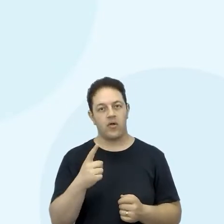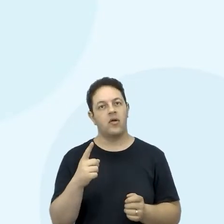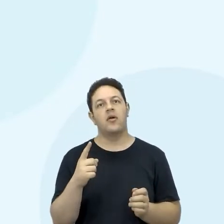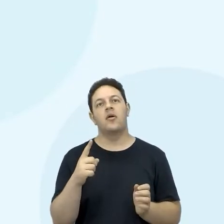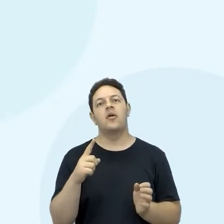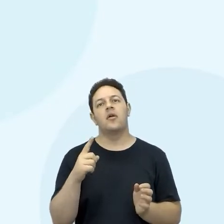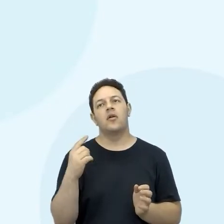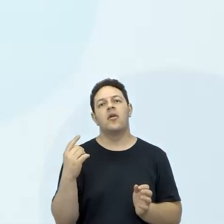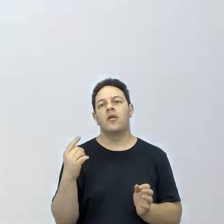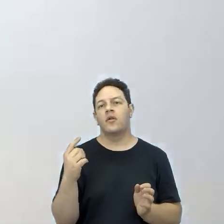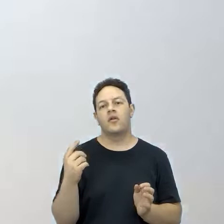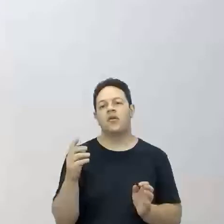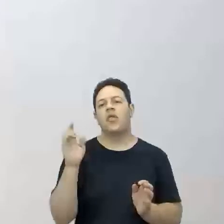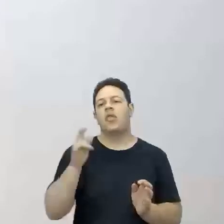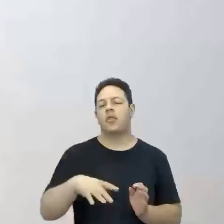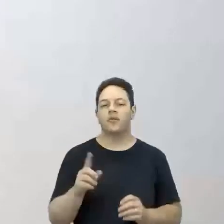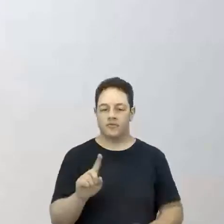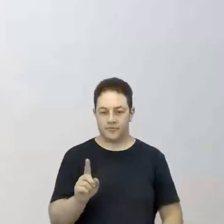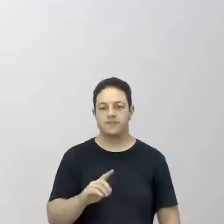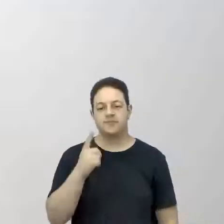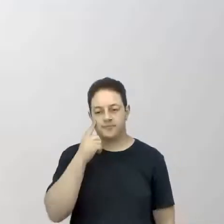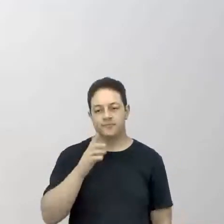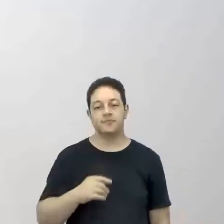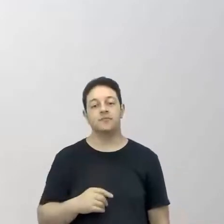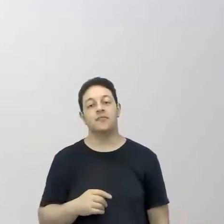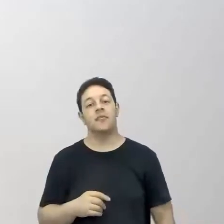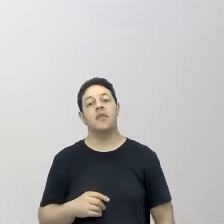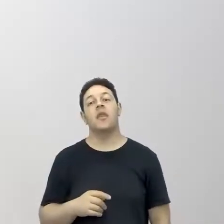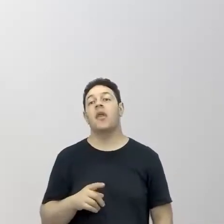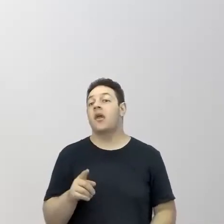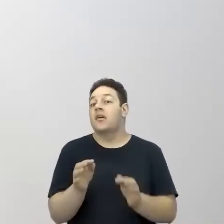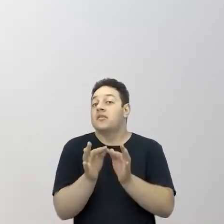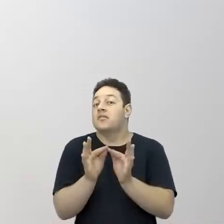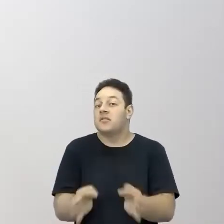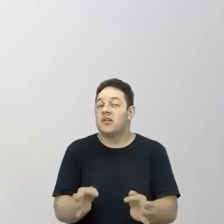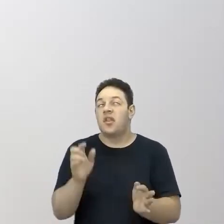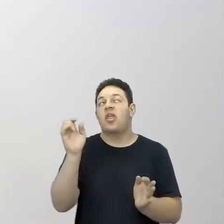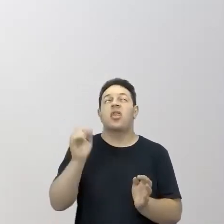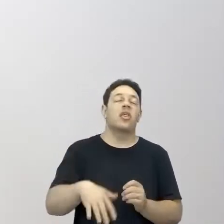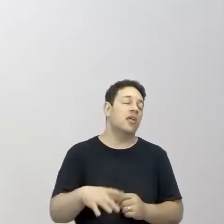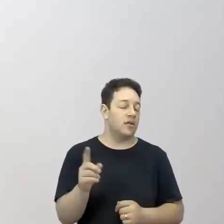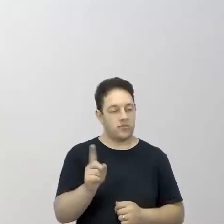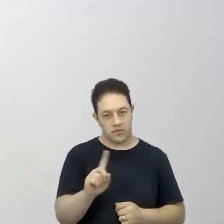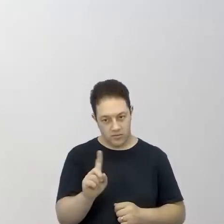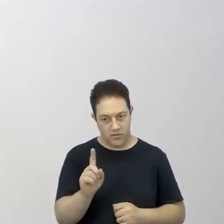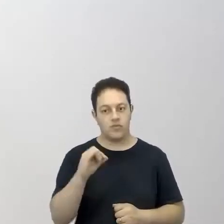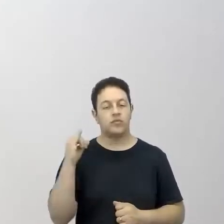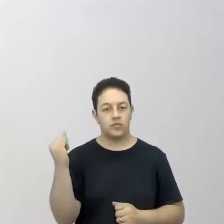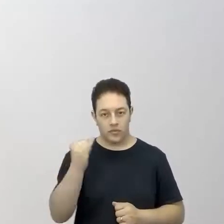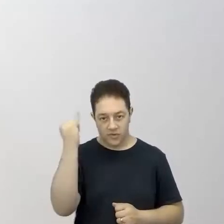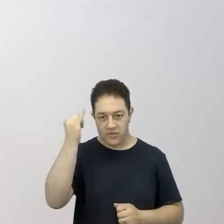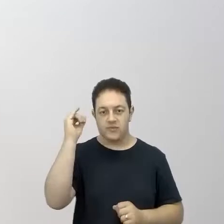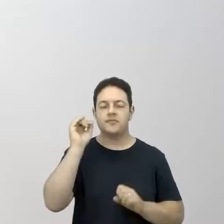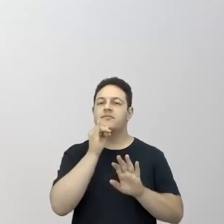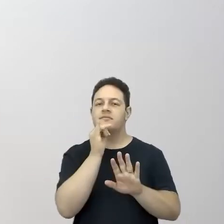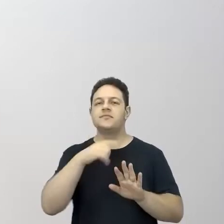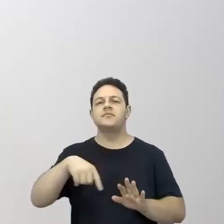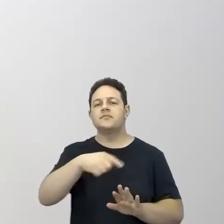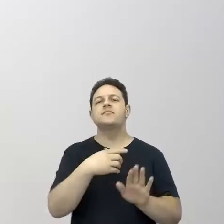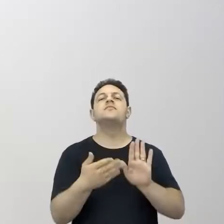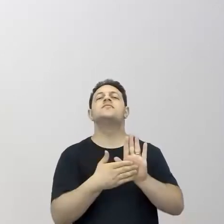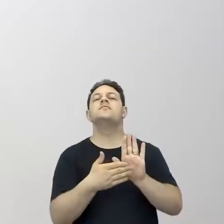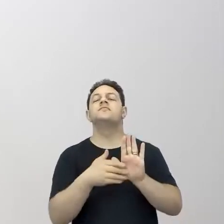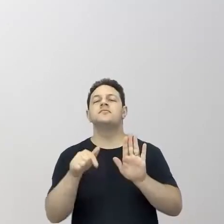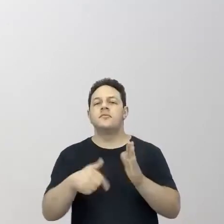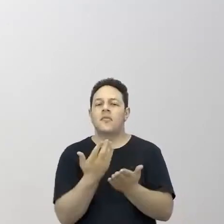assim. Pode voltar aqui, por favor? Não é nada simples pensar nisso, né? Porque se nós estamos propondo uma